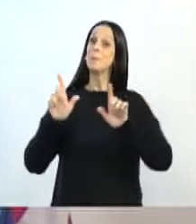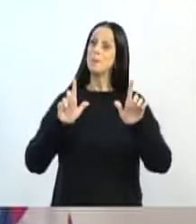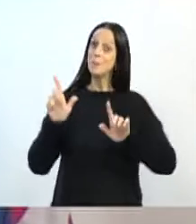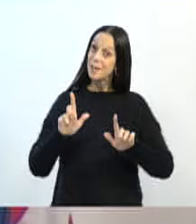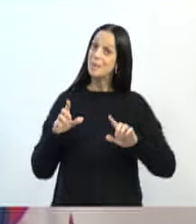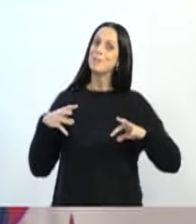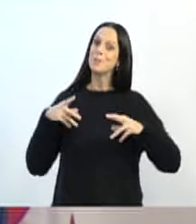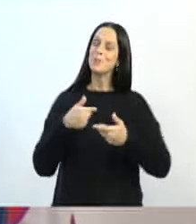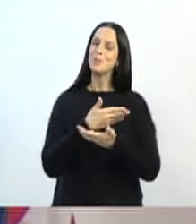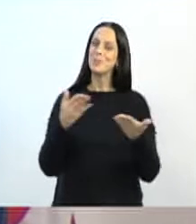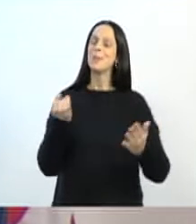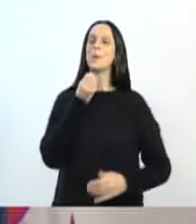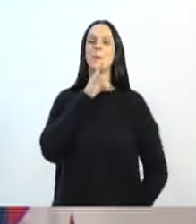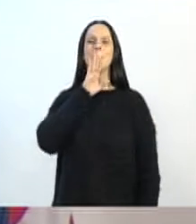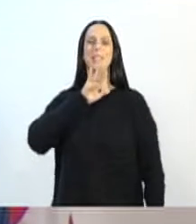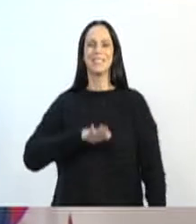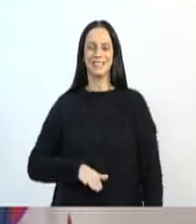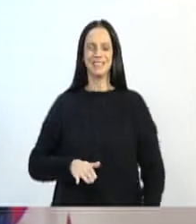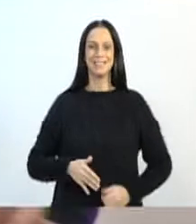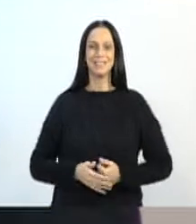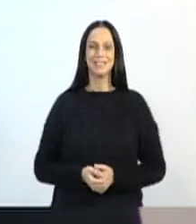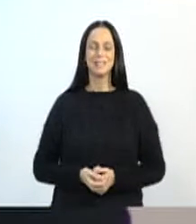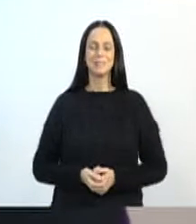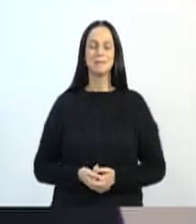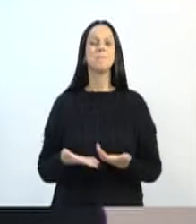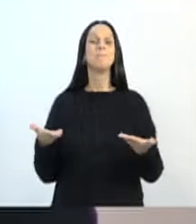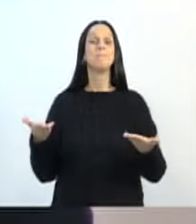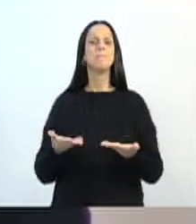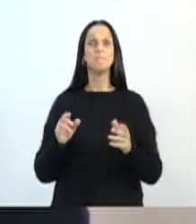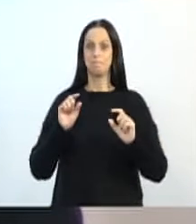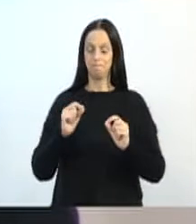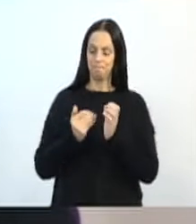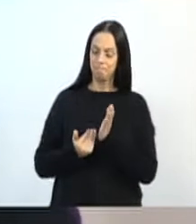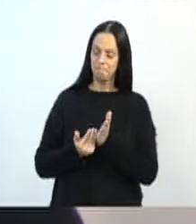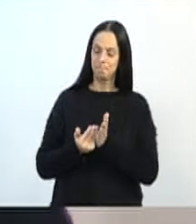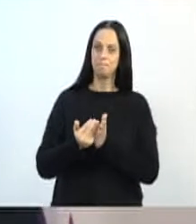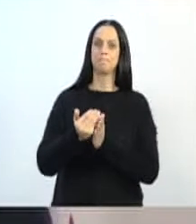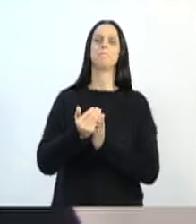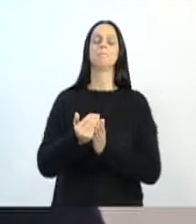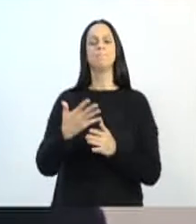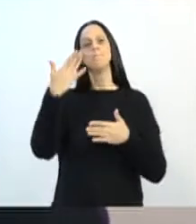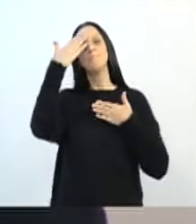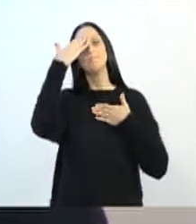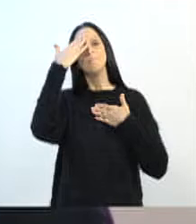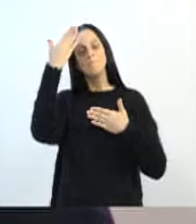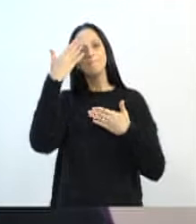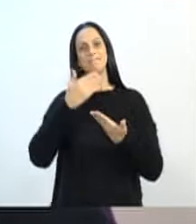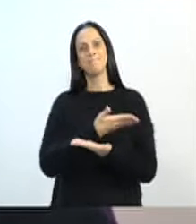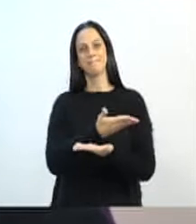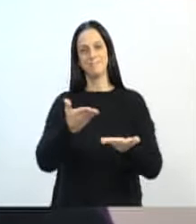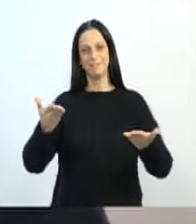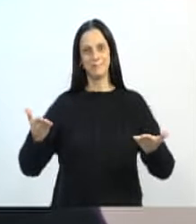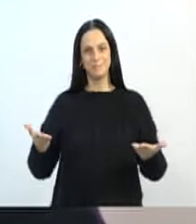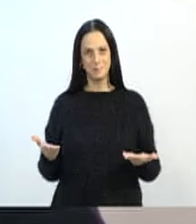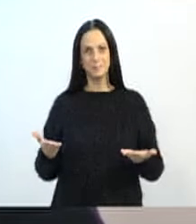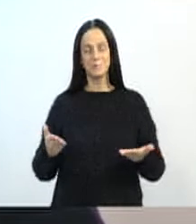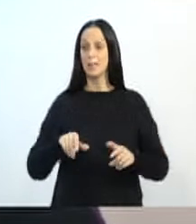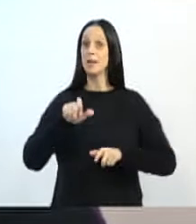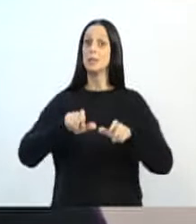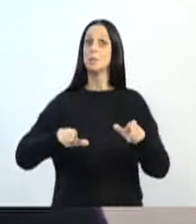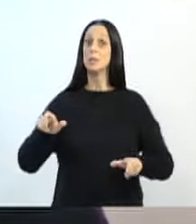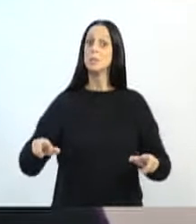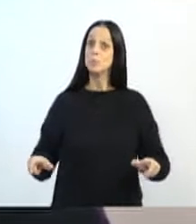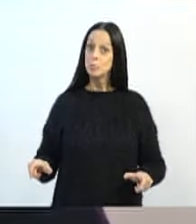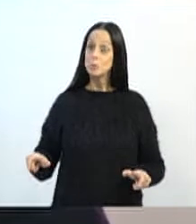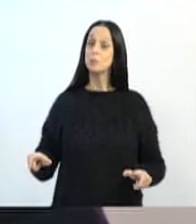tarde. E hoje inicio agradecendo as pessoas